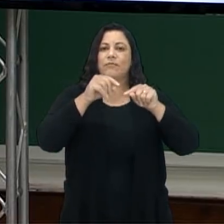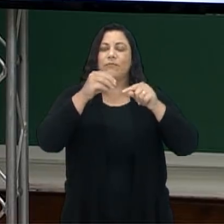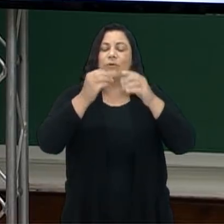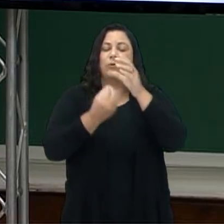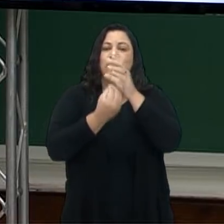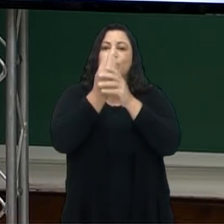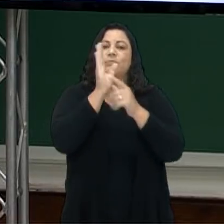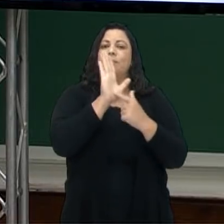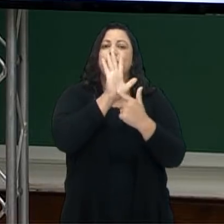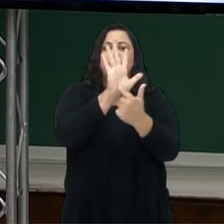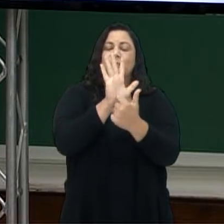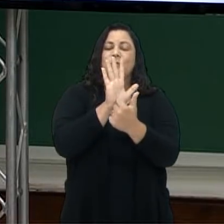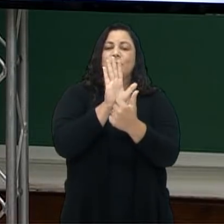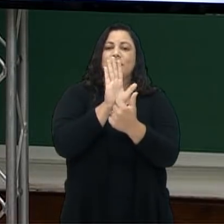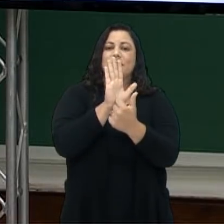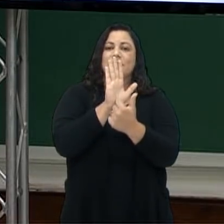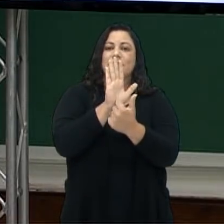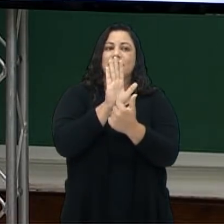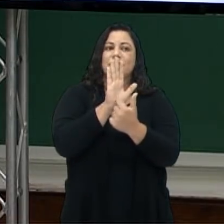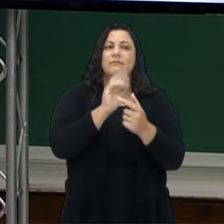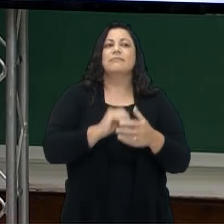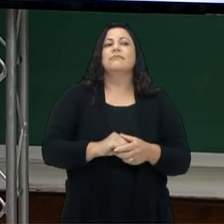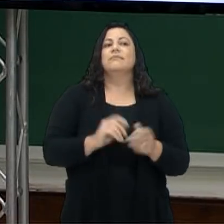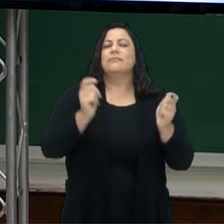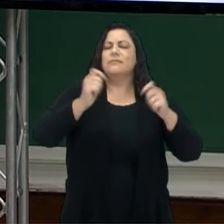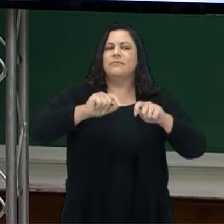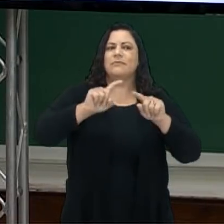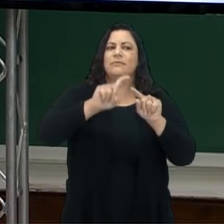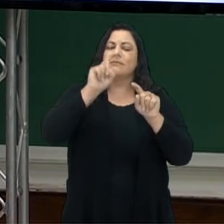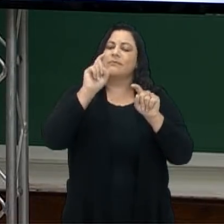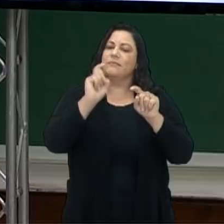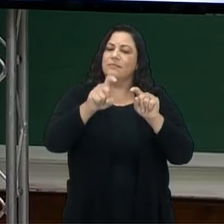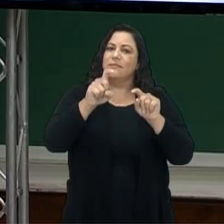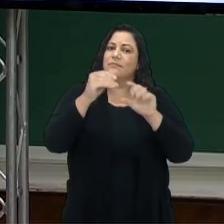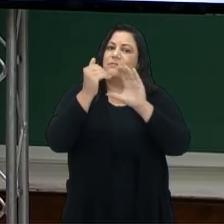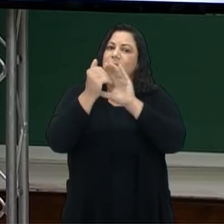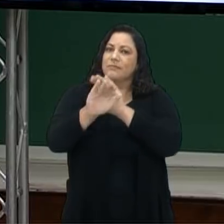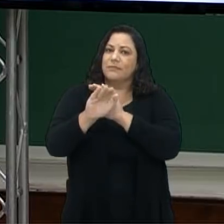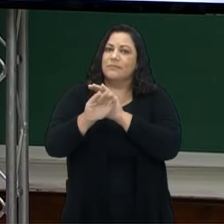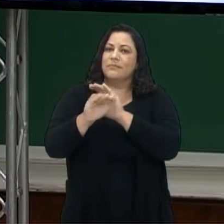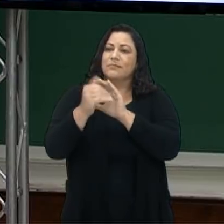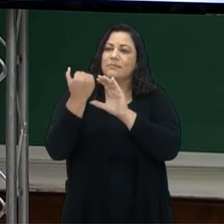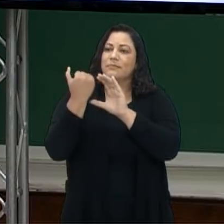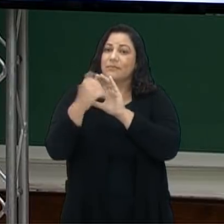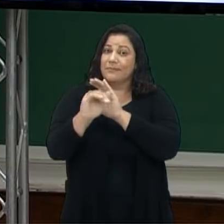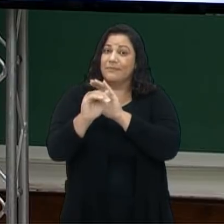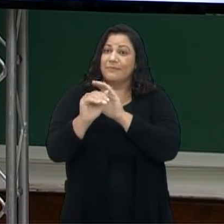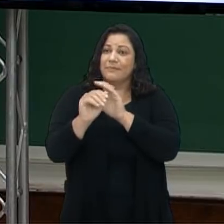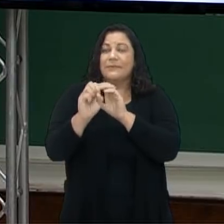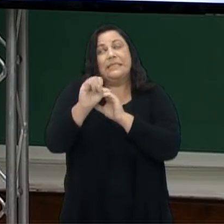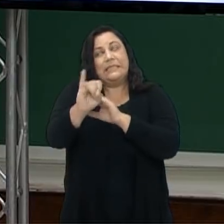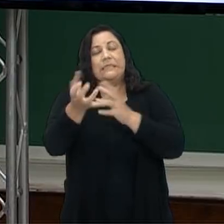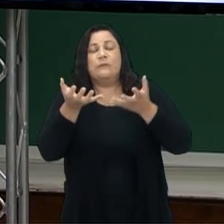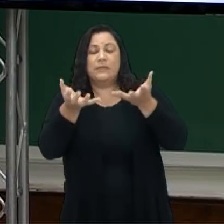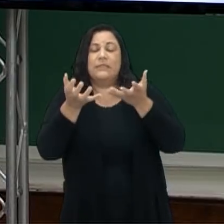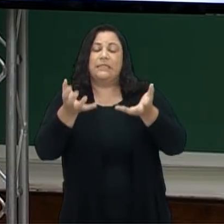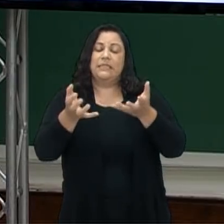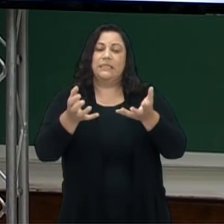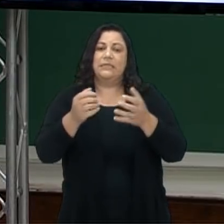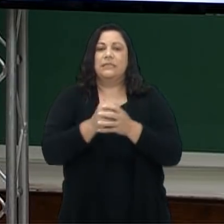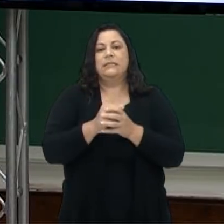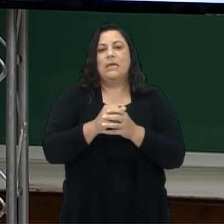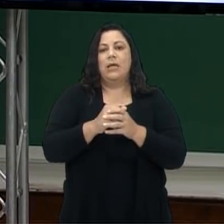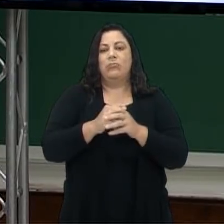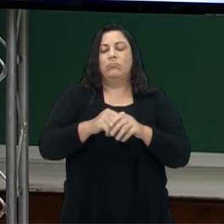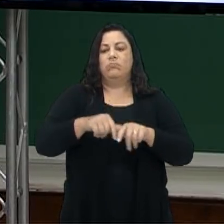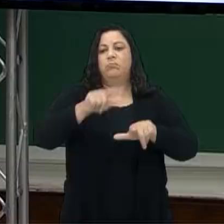você tirar a foto, tá? Aí você vai clicar em entregar. Caso você queira mandar uma mensagem para o professor, você vai